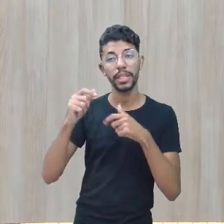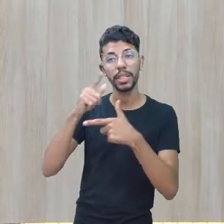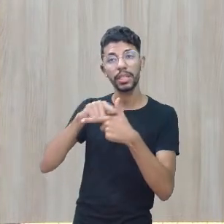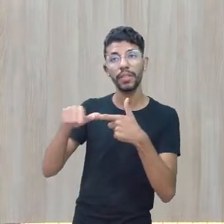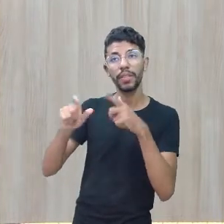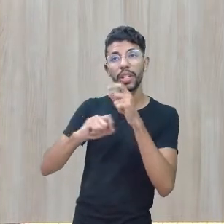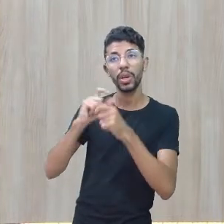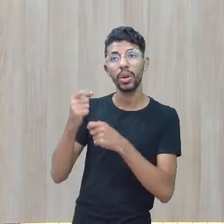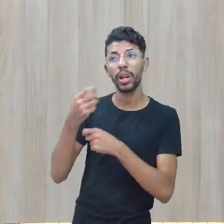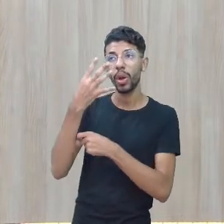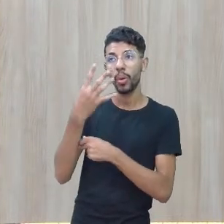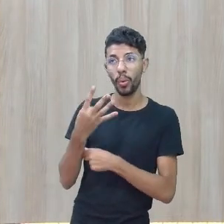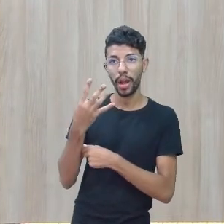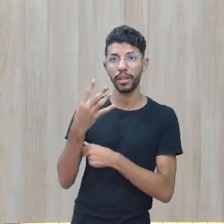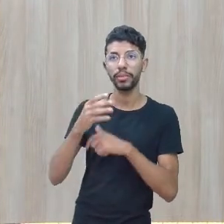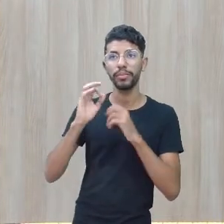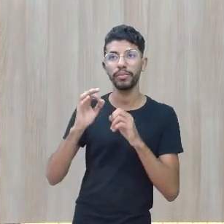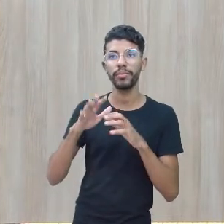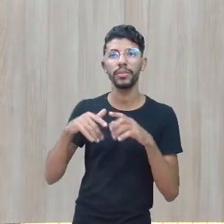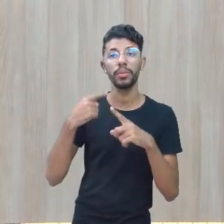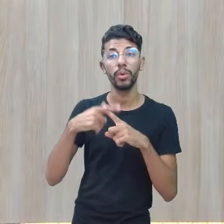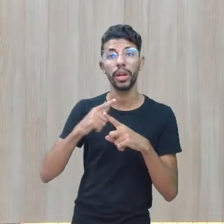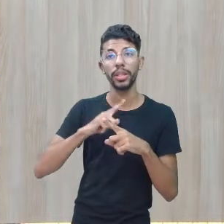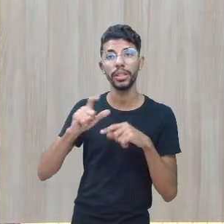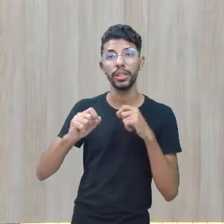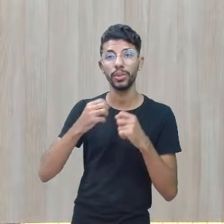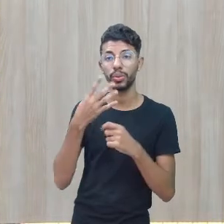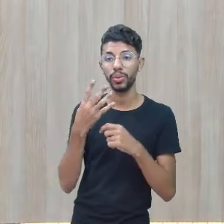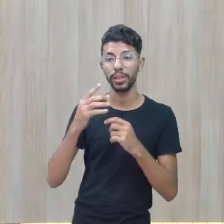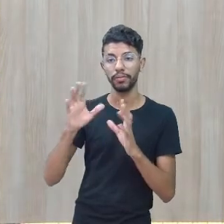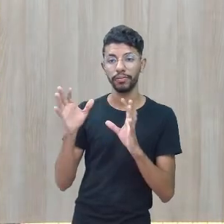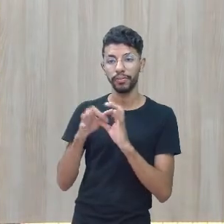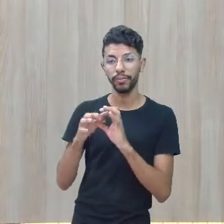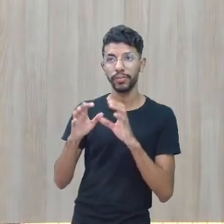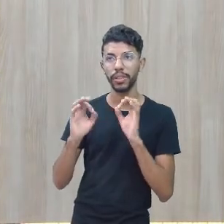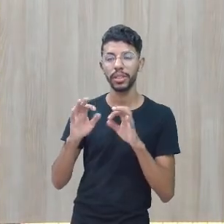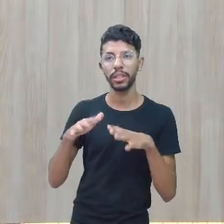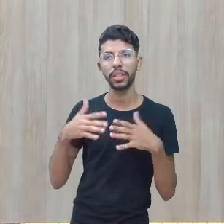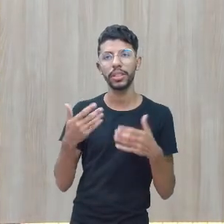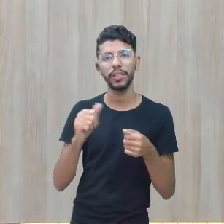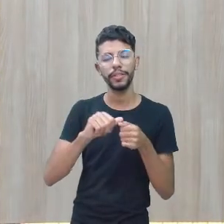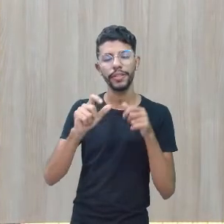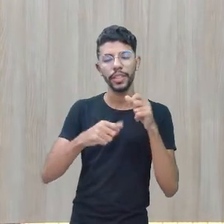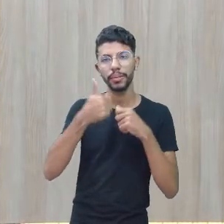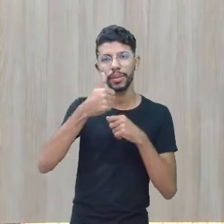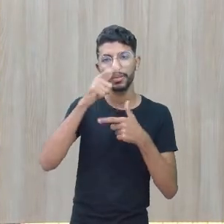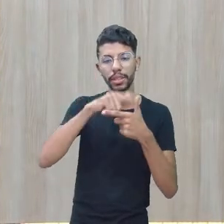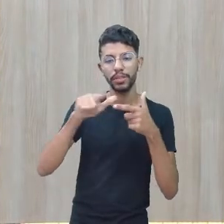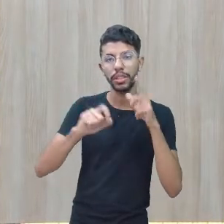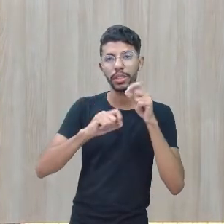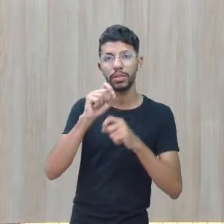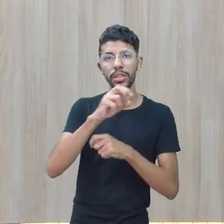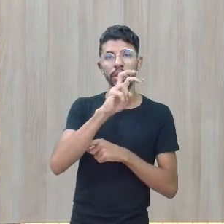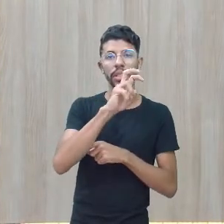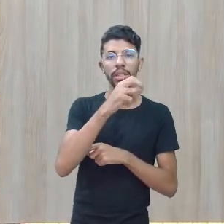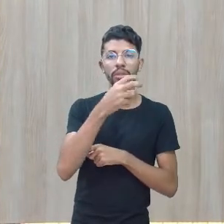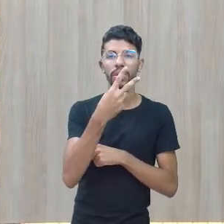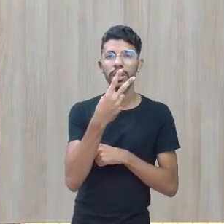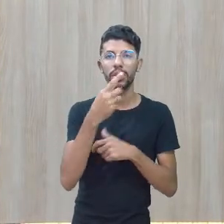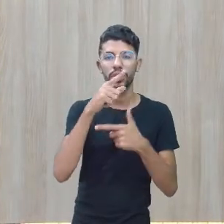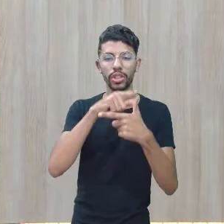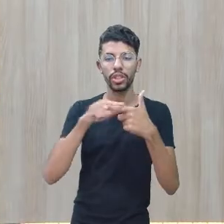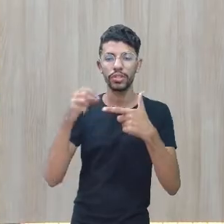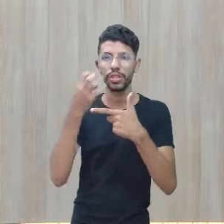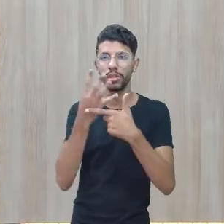eu tenho 4 partes aí relacionadas. E quando a gente faz a primeira divisão, né? Eu tenho 52 dividido para 4,